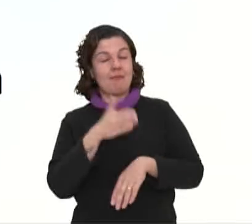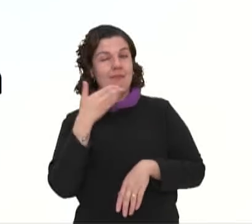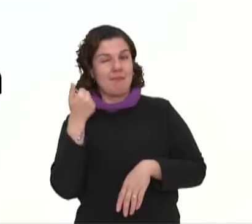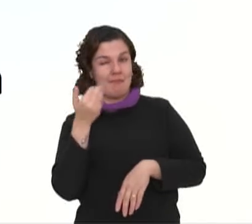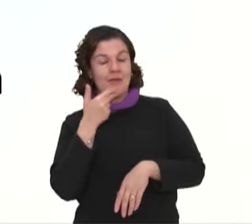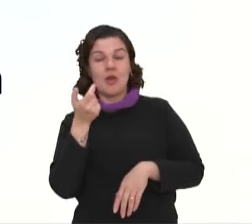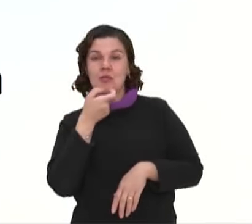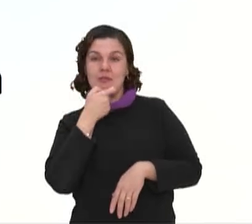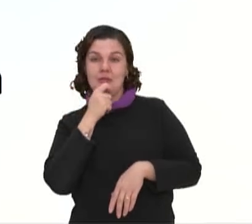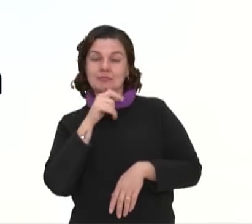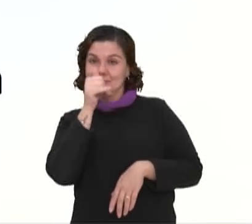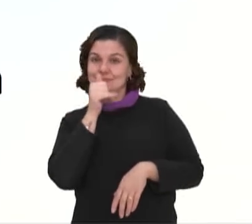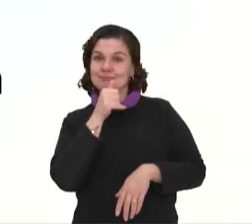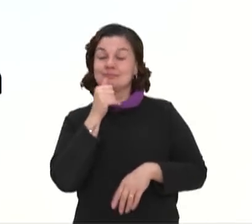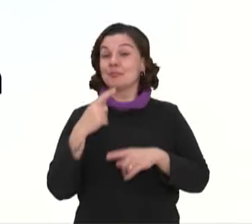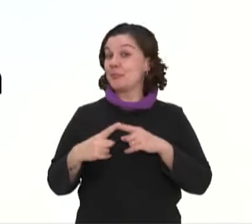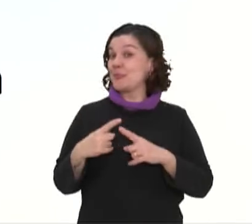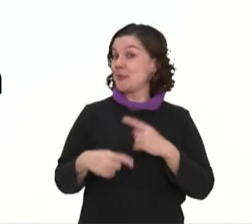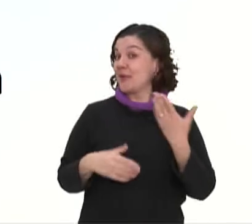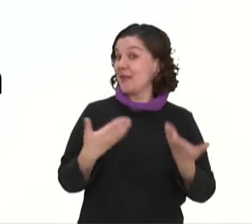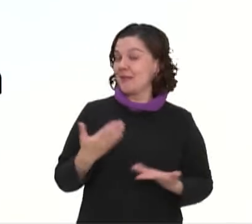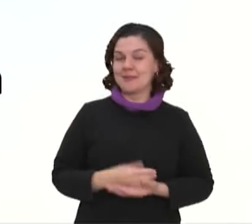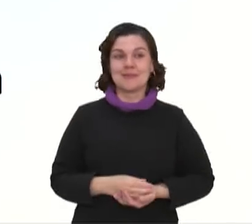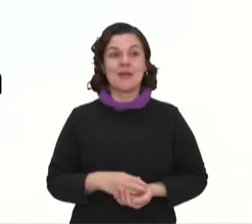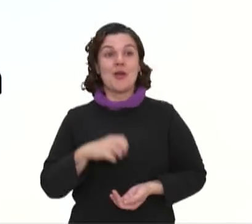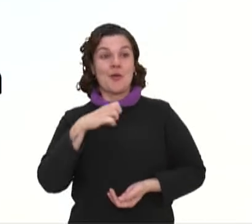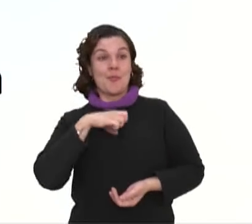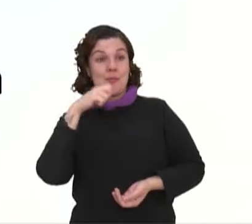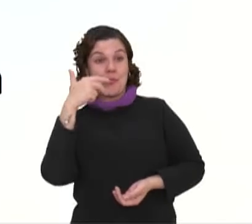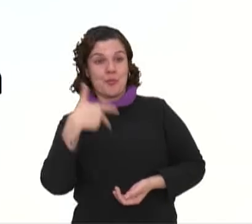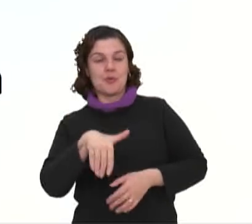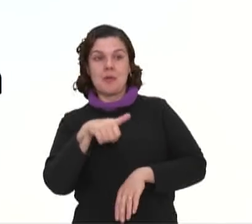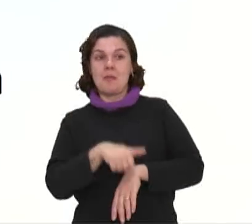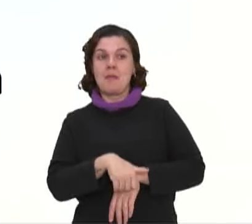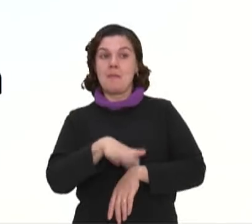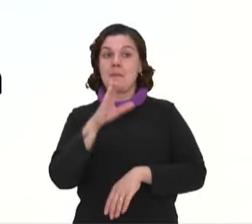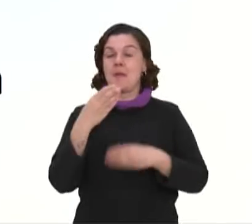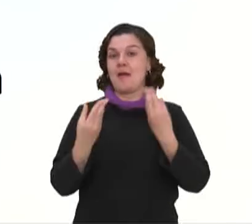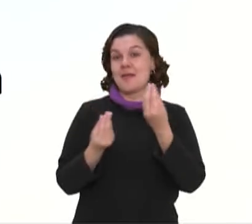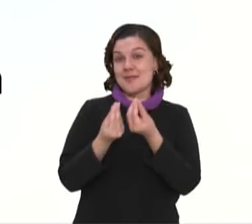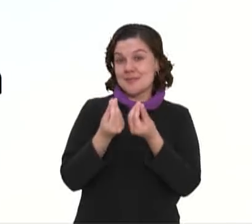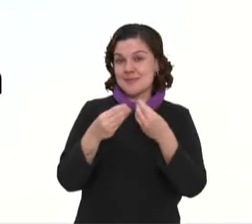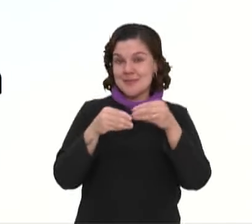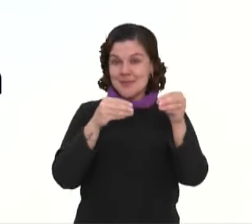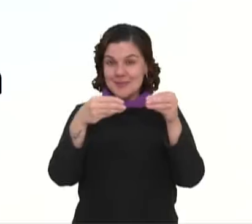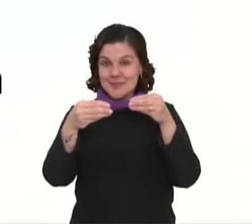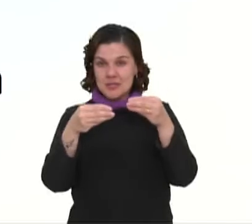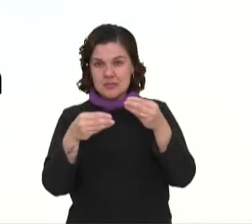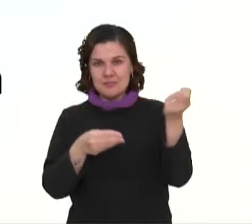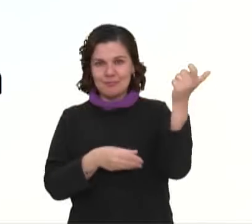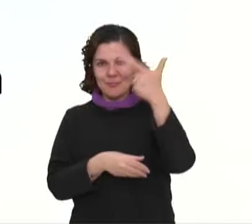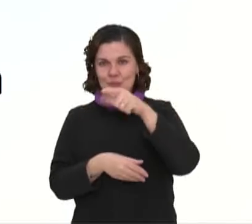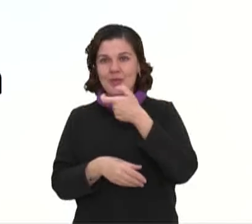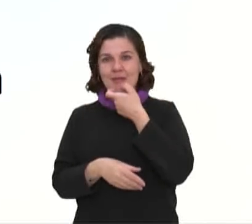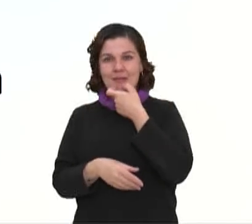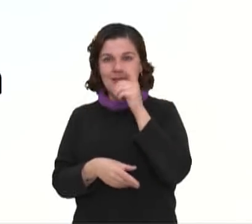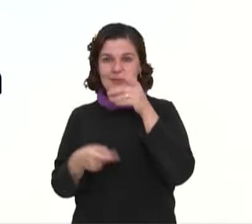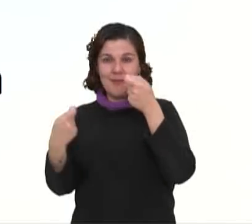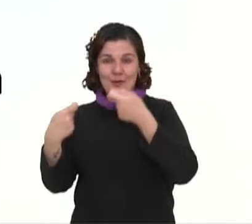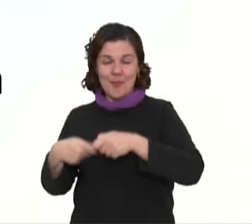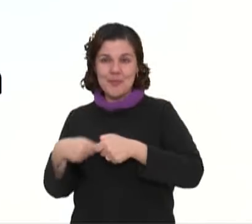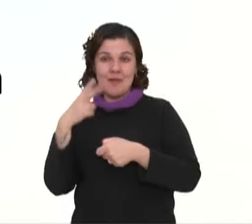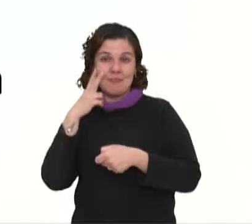vantajosa para a Inglaterra. Por quê? Portugal precisava mais de tecidos do que a Inglaterra de vinhos,